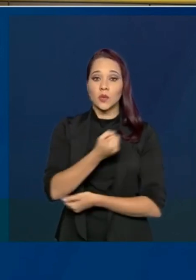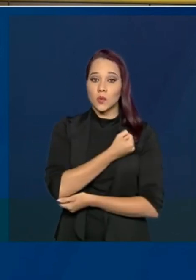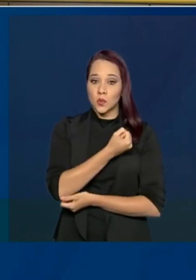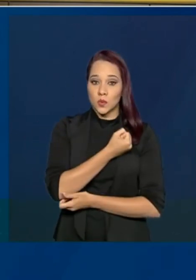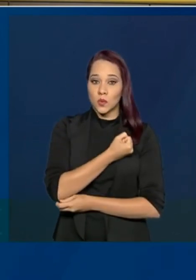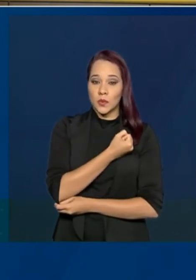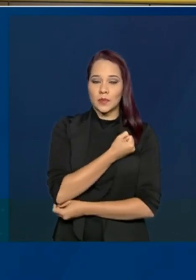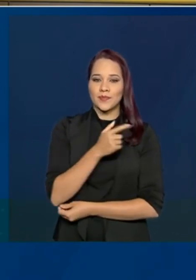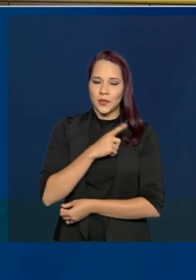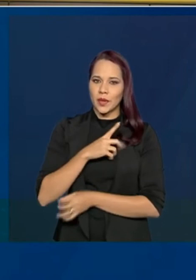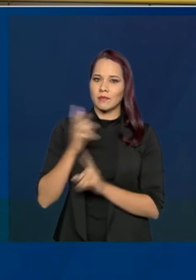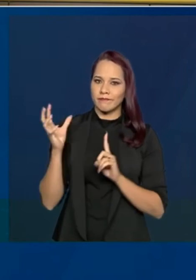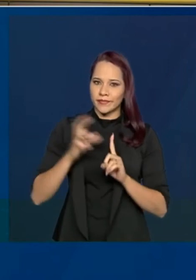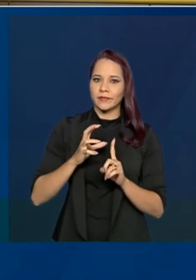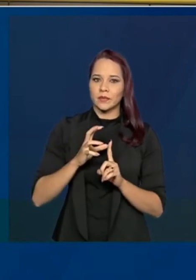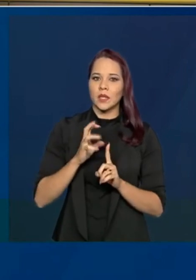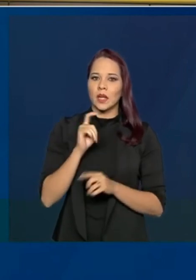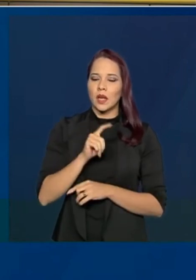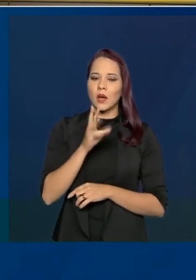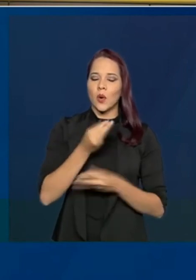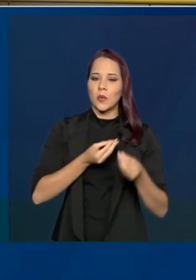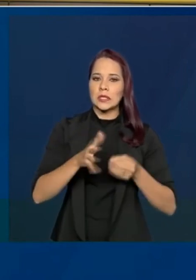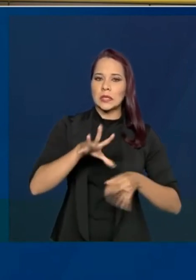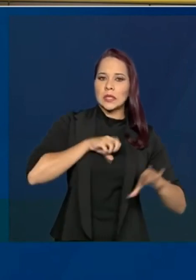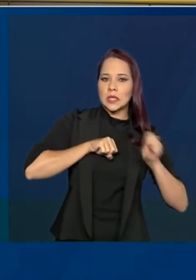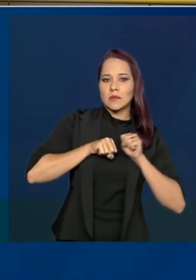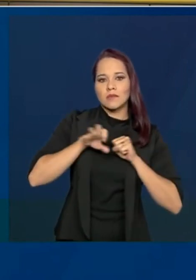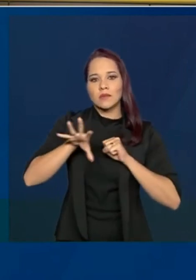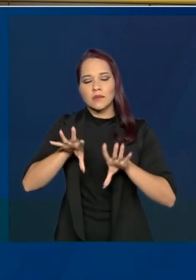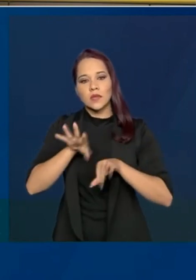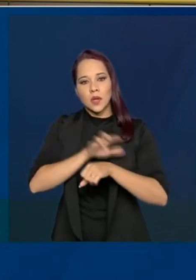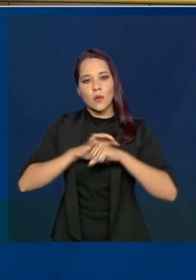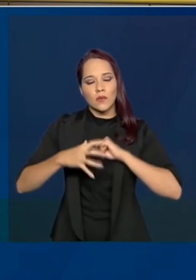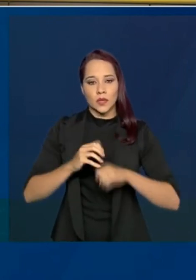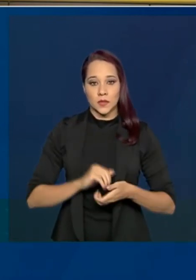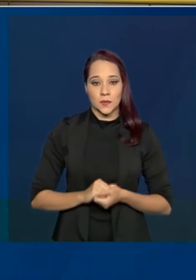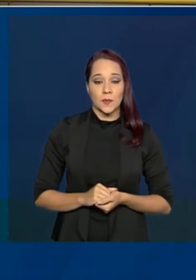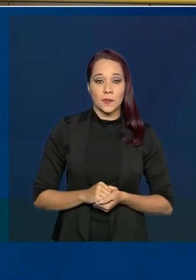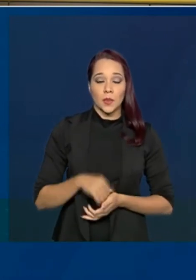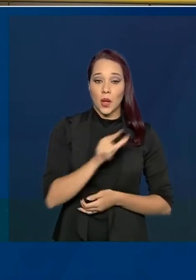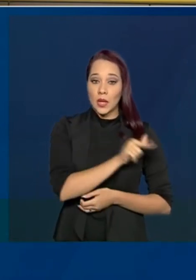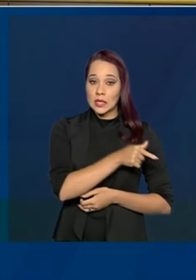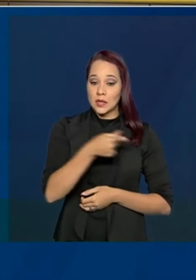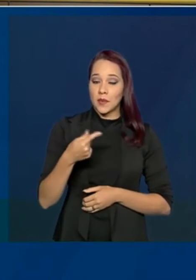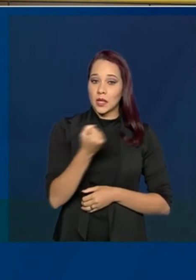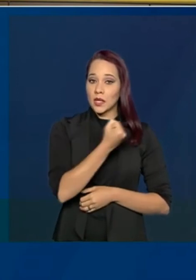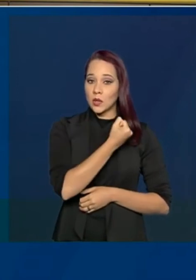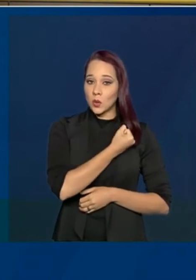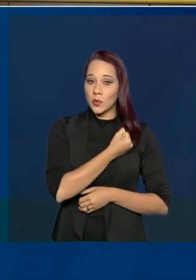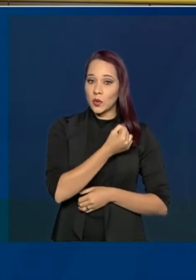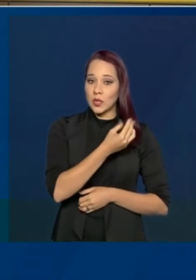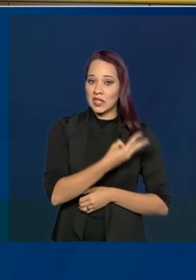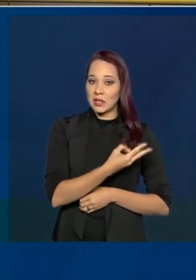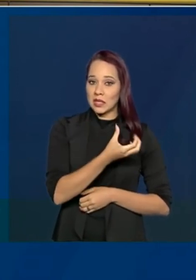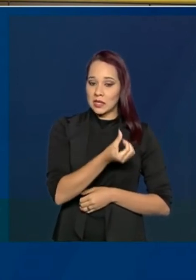tem tido uma influência muito grande em relação à transmissão de Covid. Então, na semana epidemiológica 36,